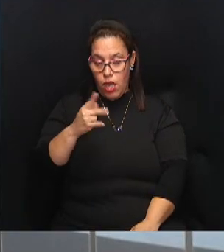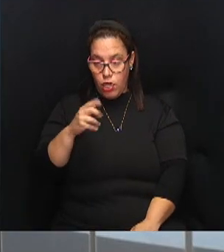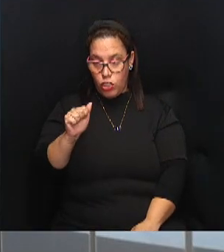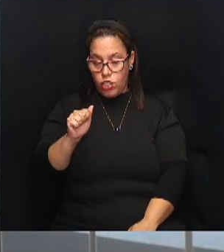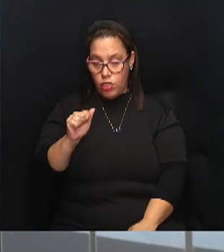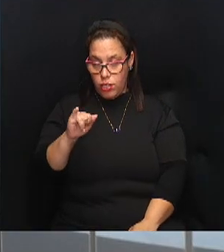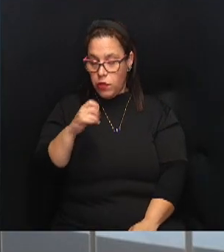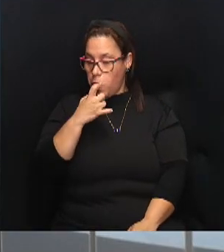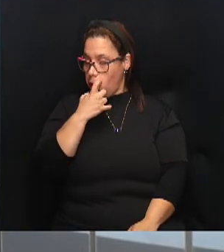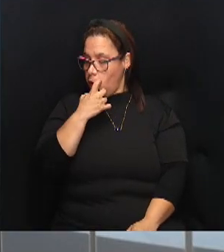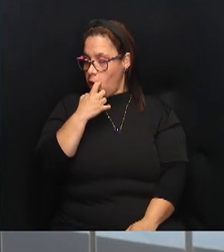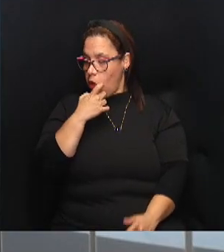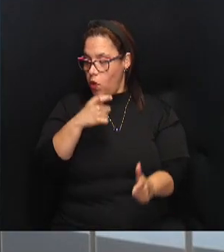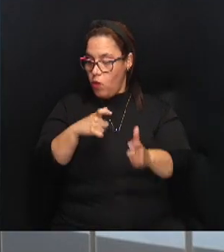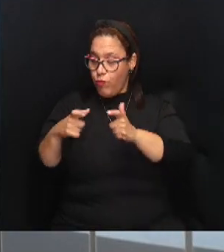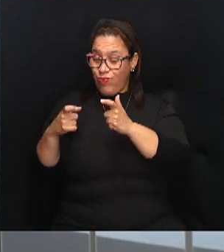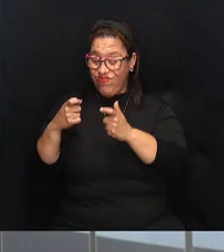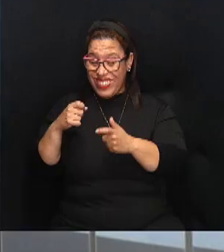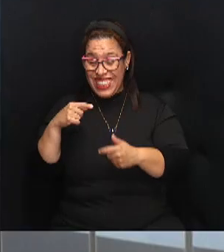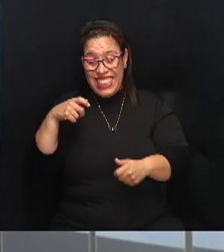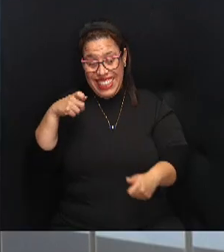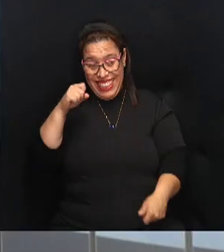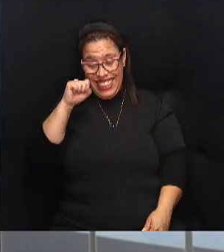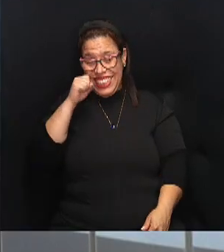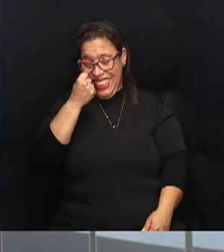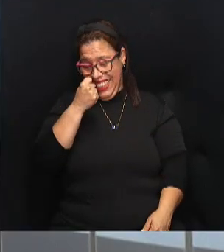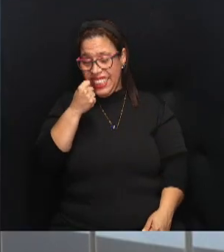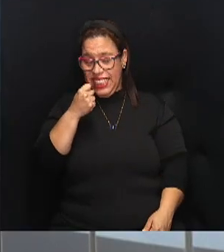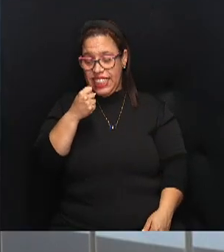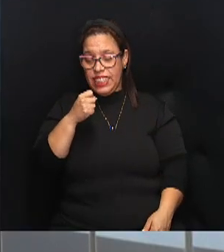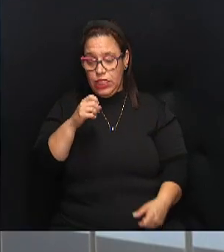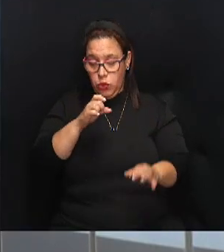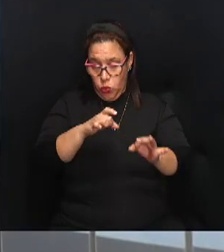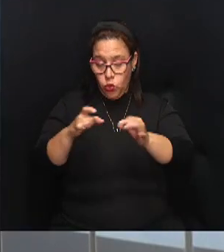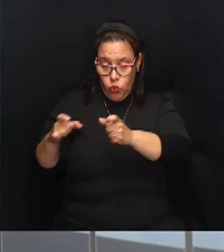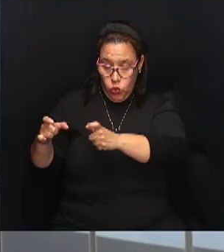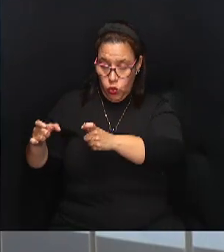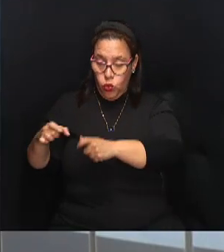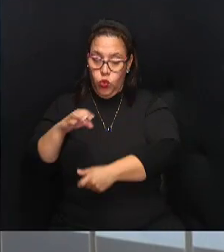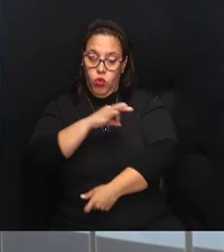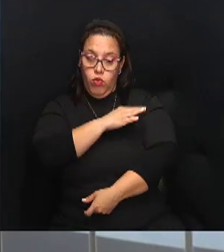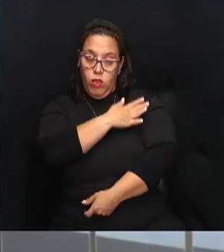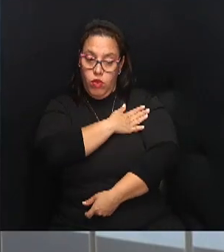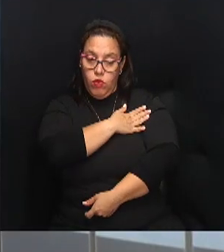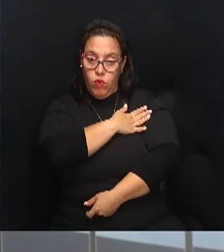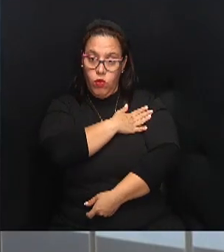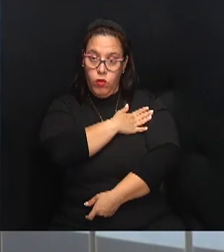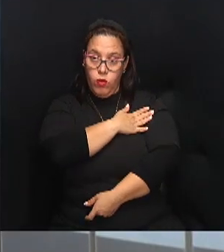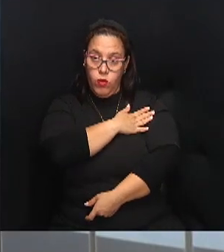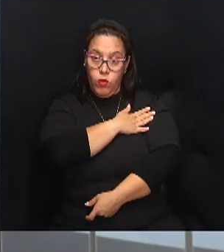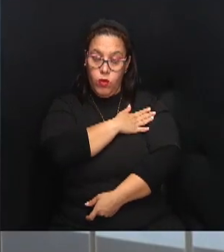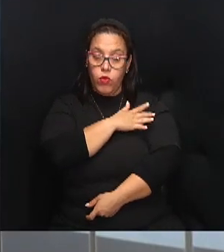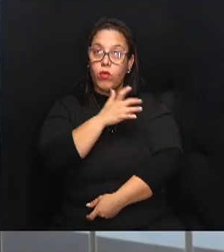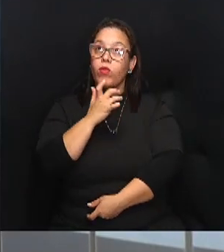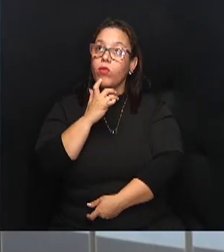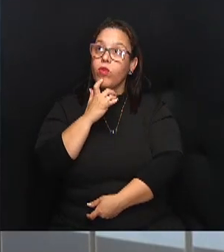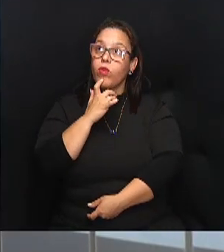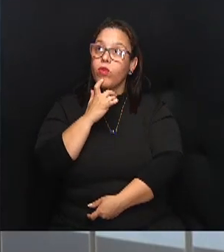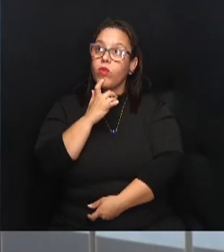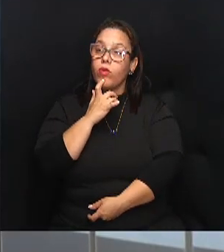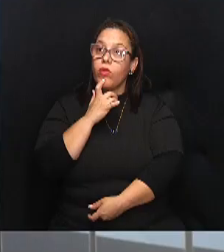os locais críticos, onde seria viável colocar o policial militar, e daria no